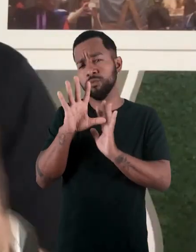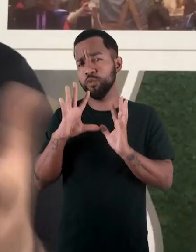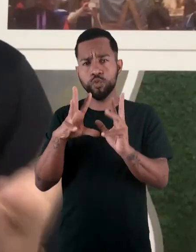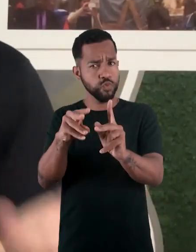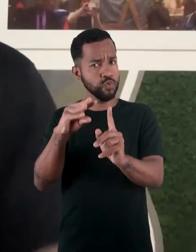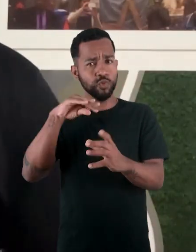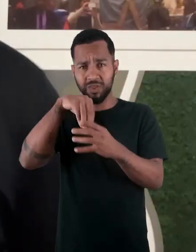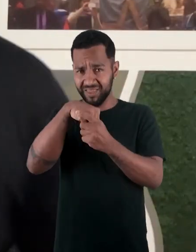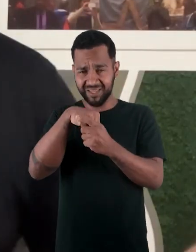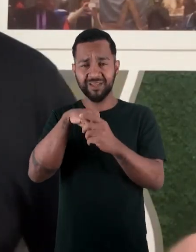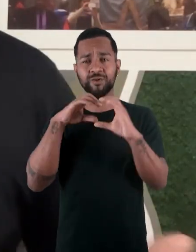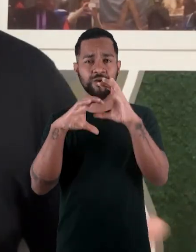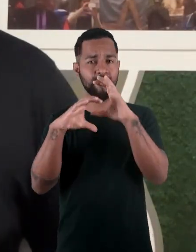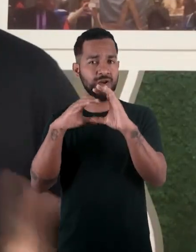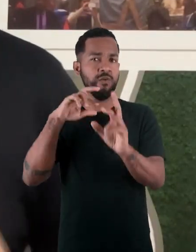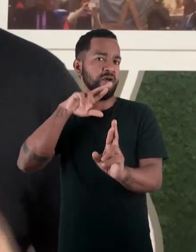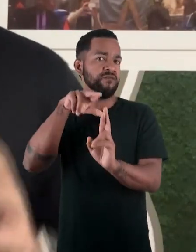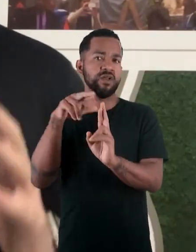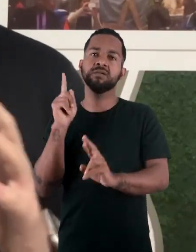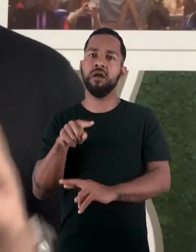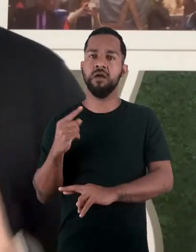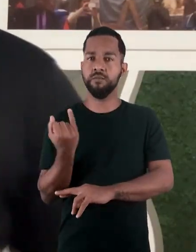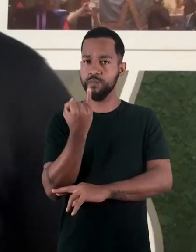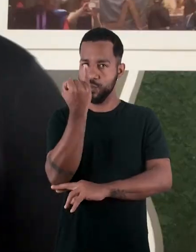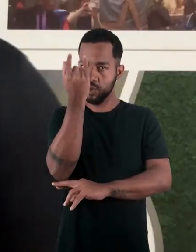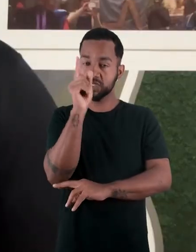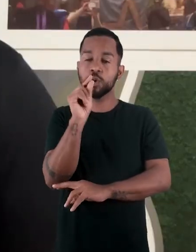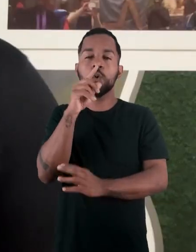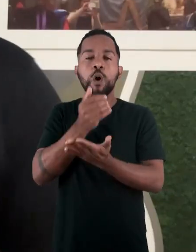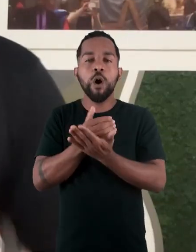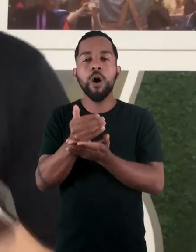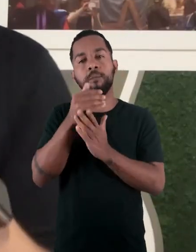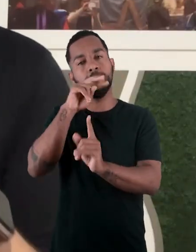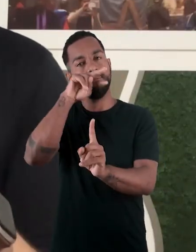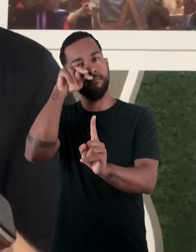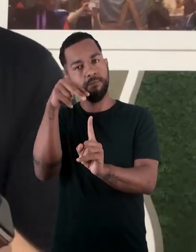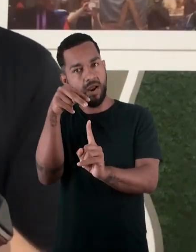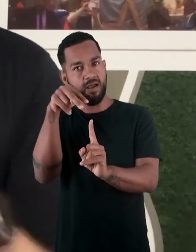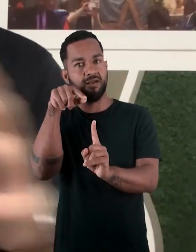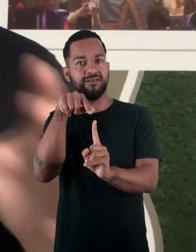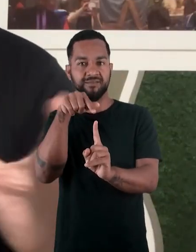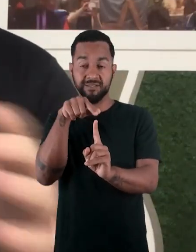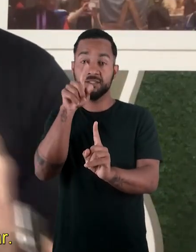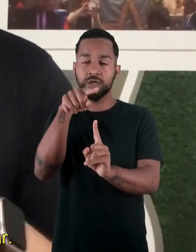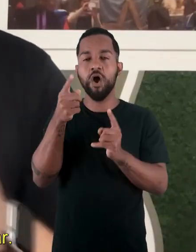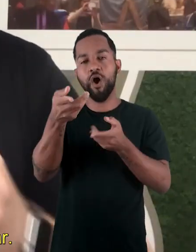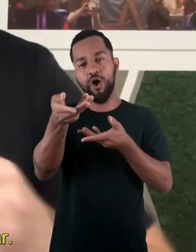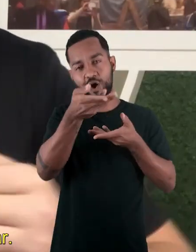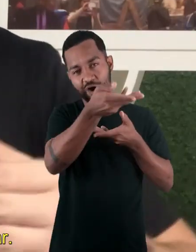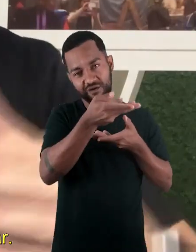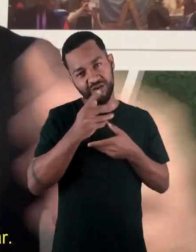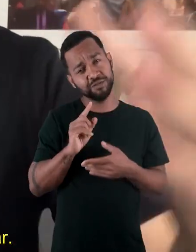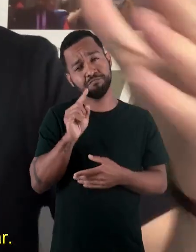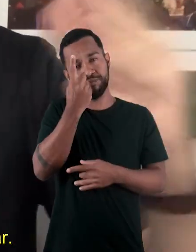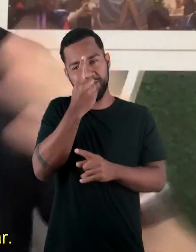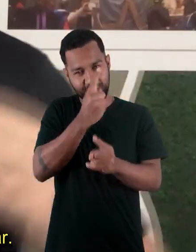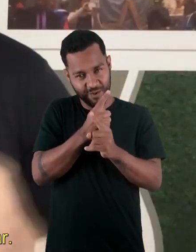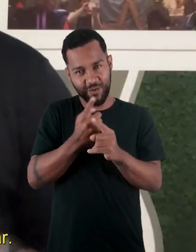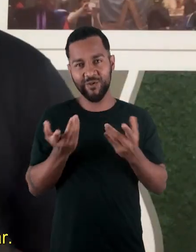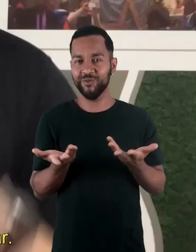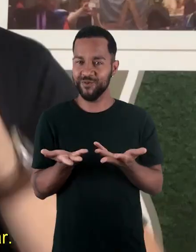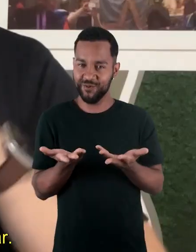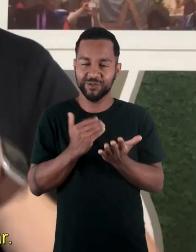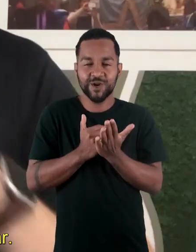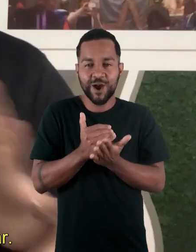na comunicação não é diferente, então comece a olhar um pouco mais para isso também nesse convite, nesse primeiro momento que a gente